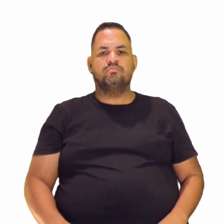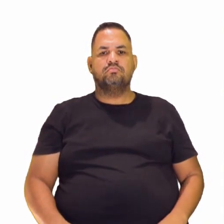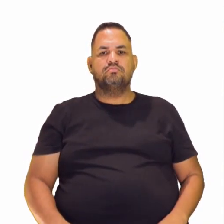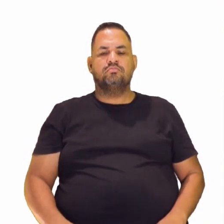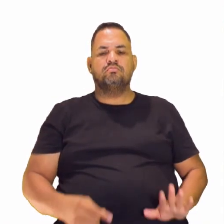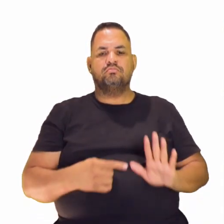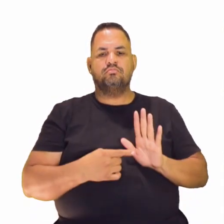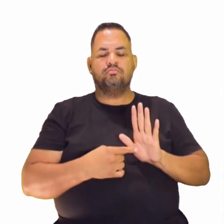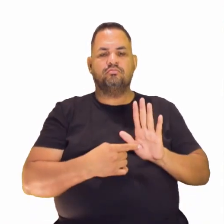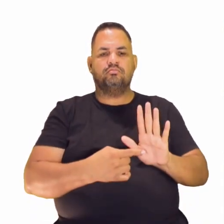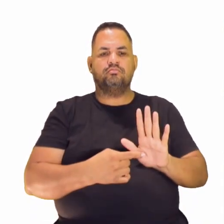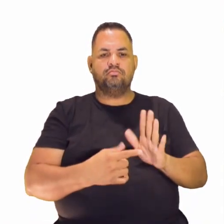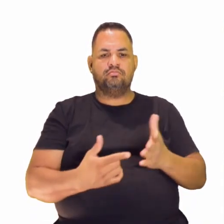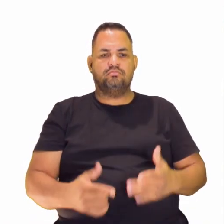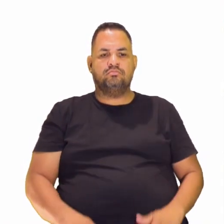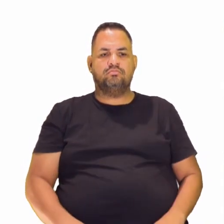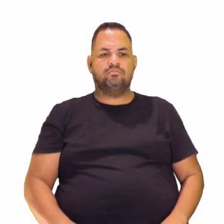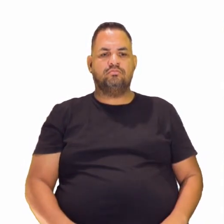destacar, para